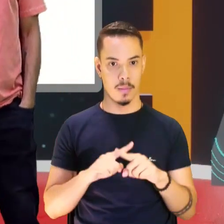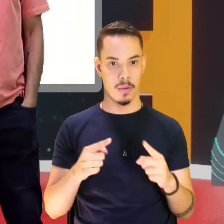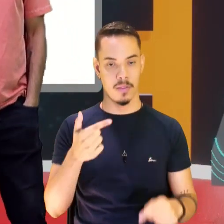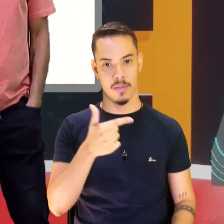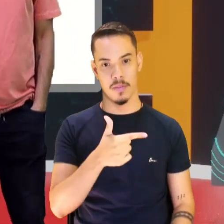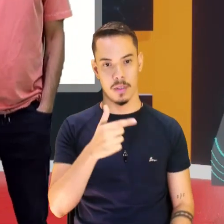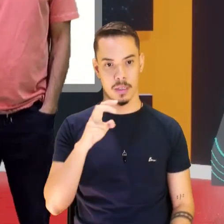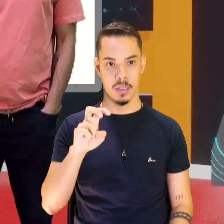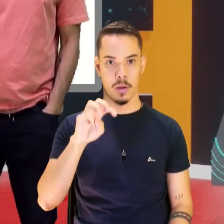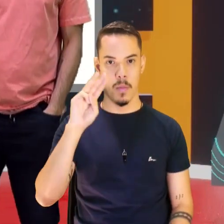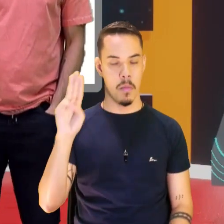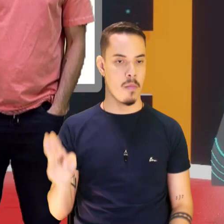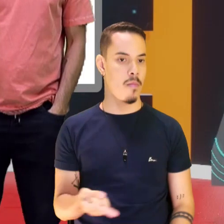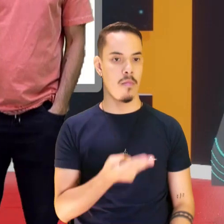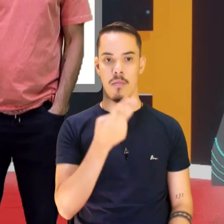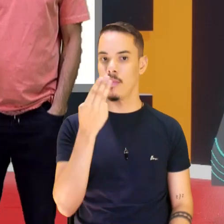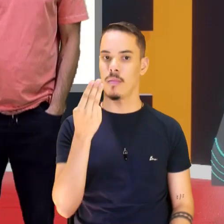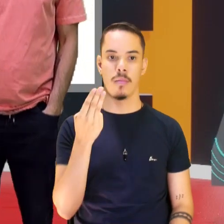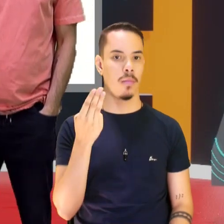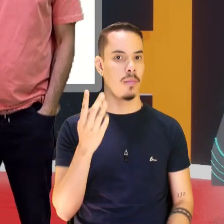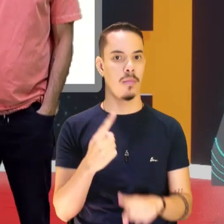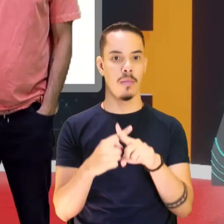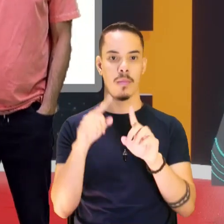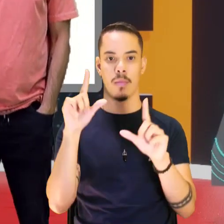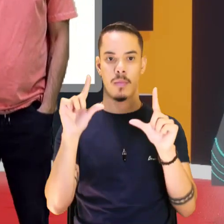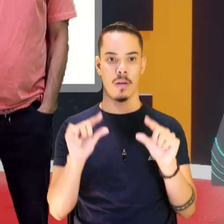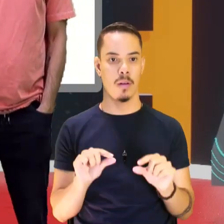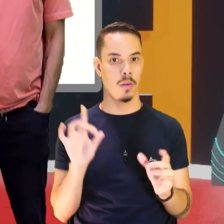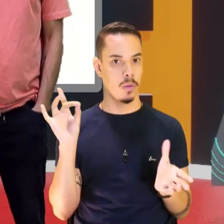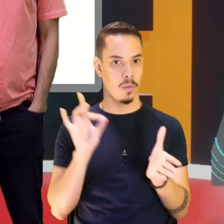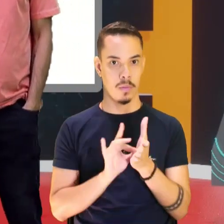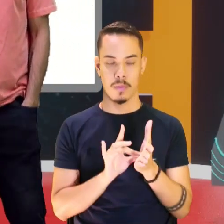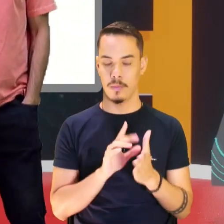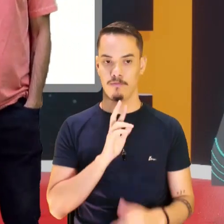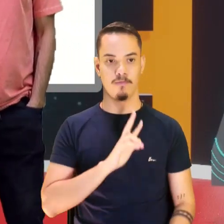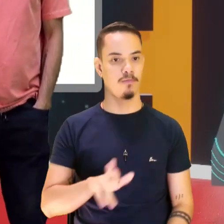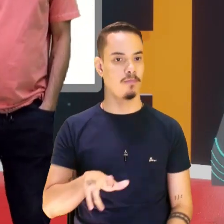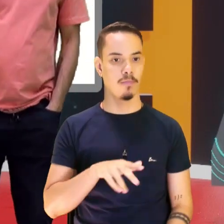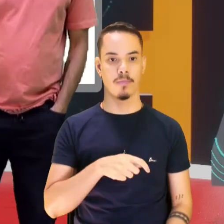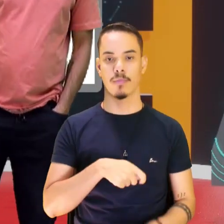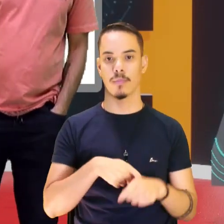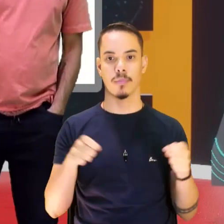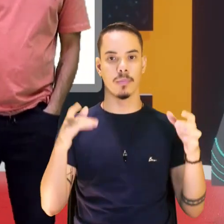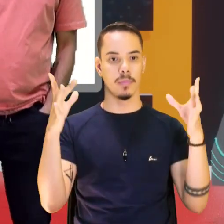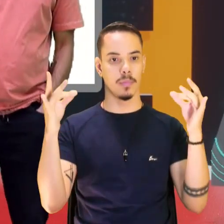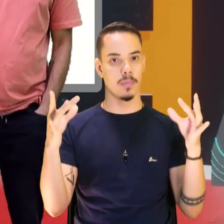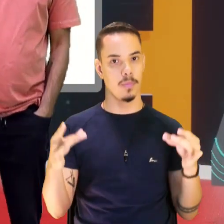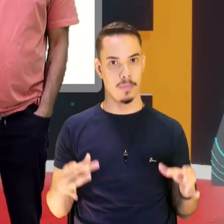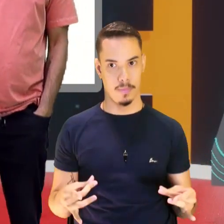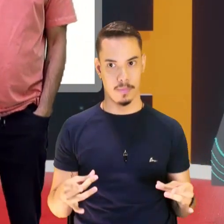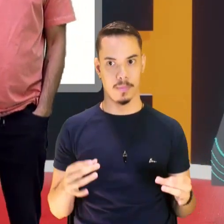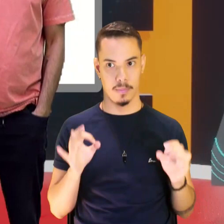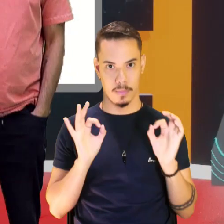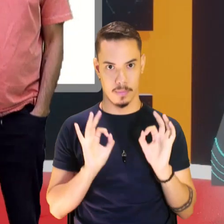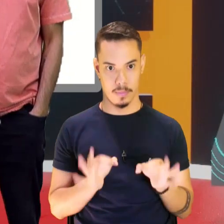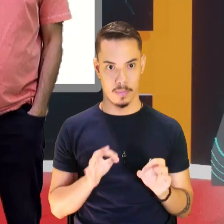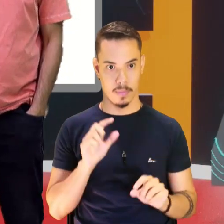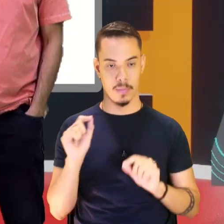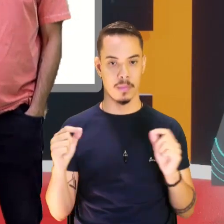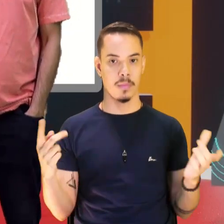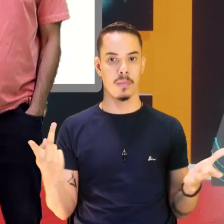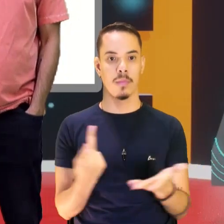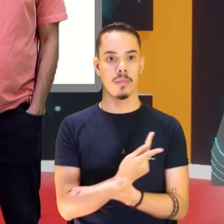25 milhões Nossa. de vezes menor do que a realidade, claro que os detalhes vão ficar a desejar, né? Então vai muito do que você